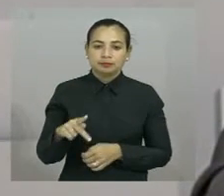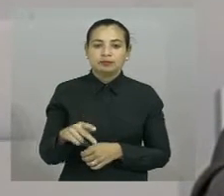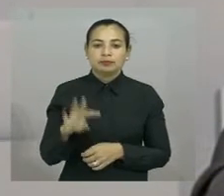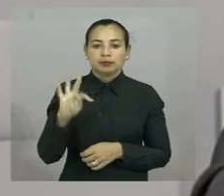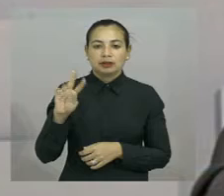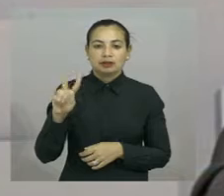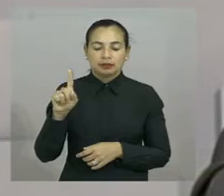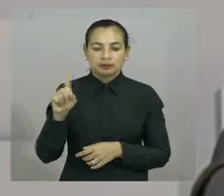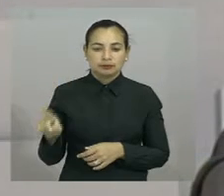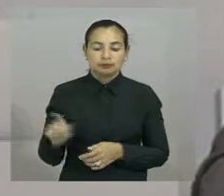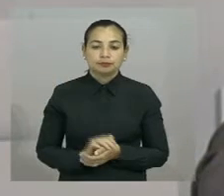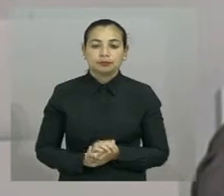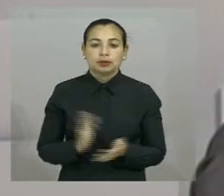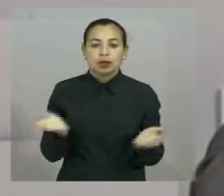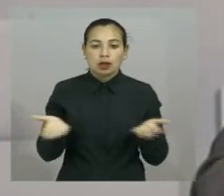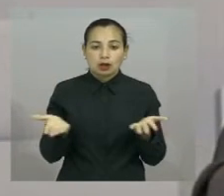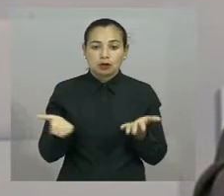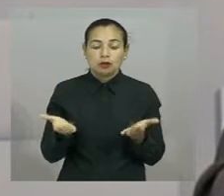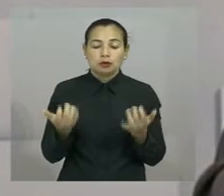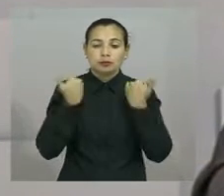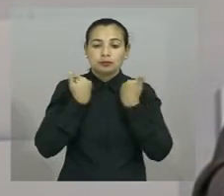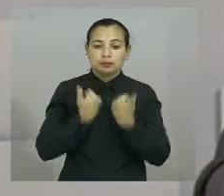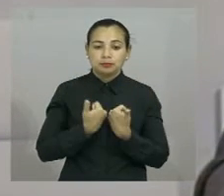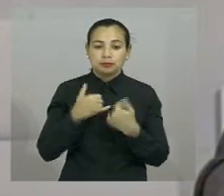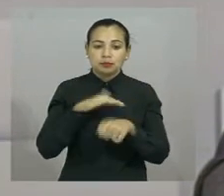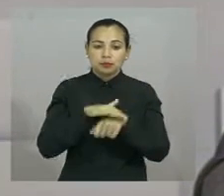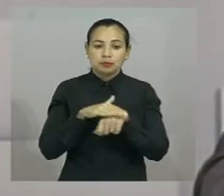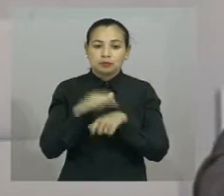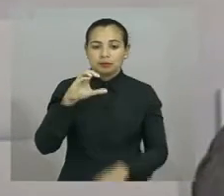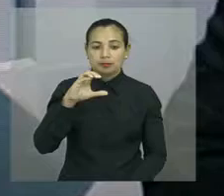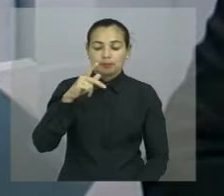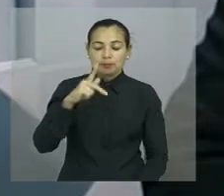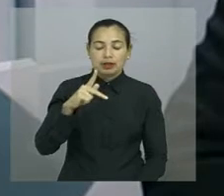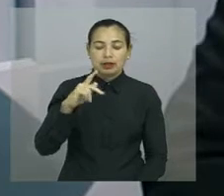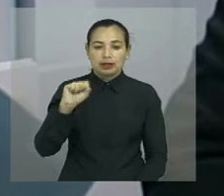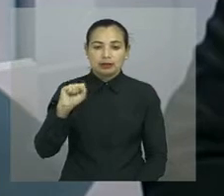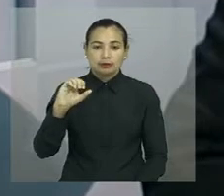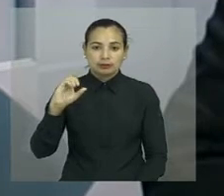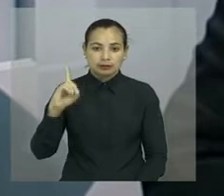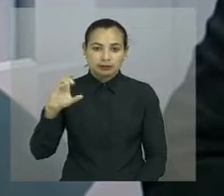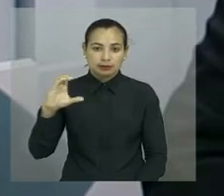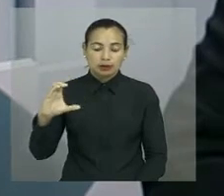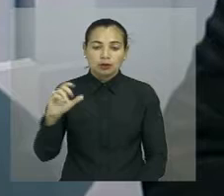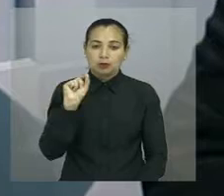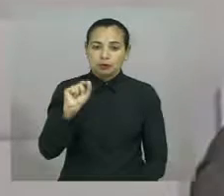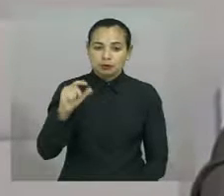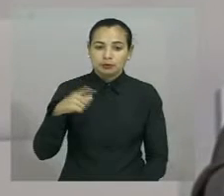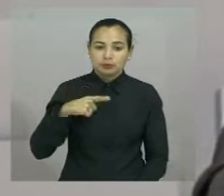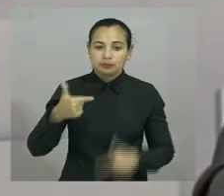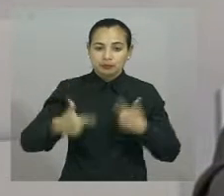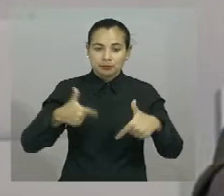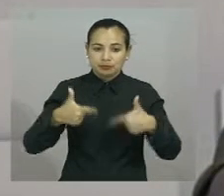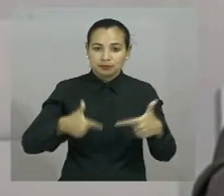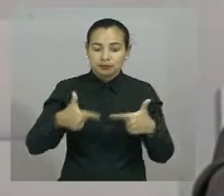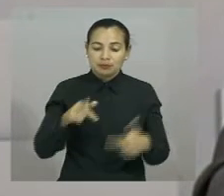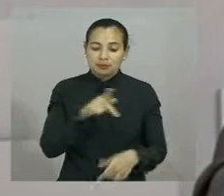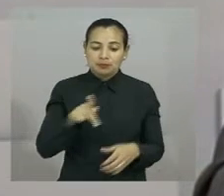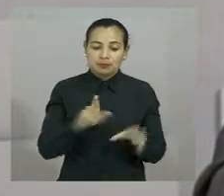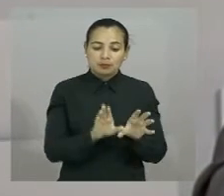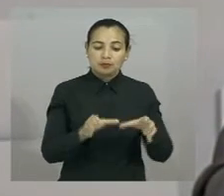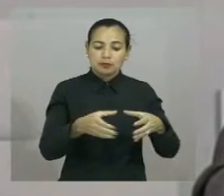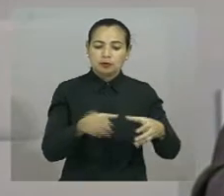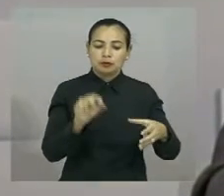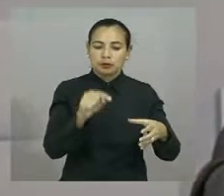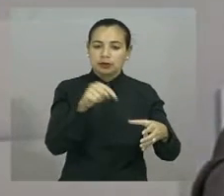com o vereador Jorge Pinheiro, do PSDC, ele que, entre outras atividades na Câmara, ele é o presidente da Comissão